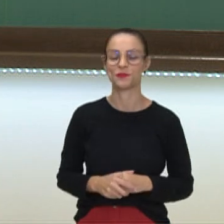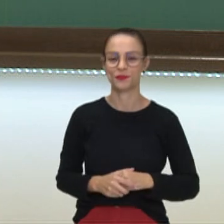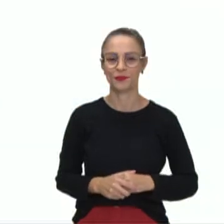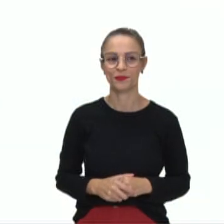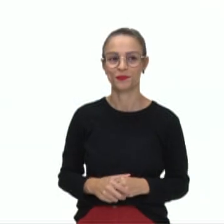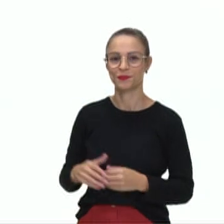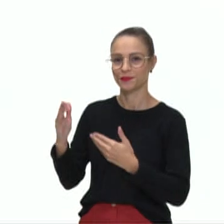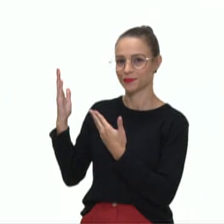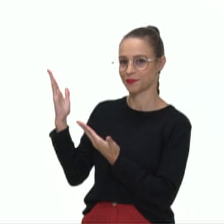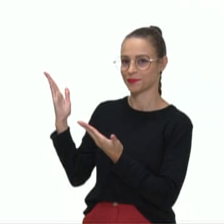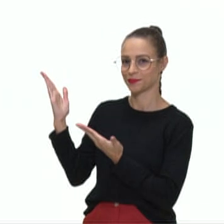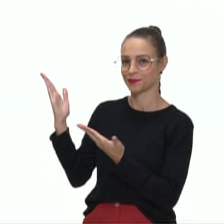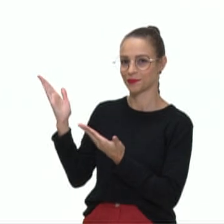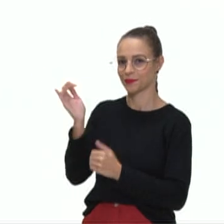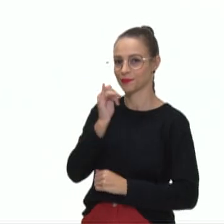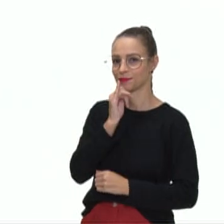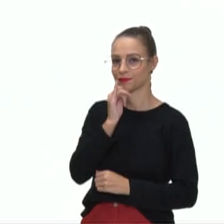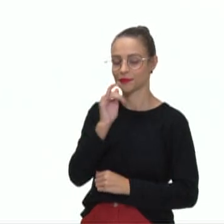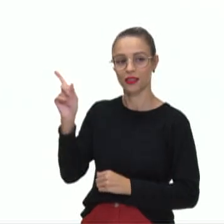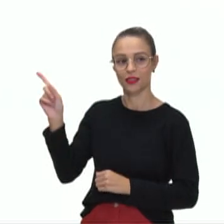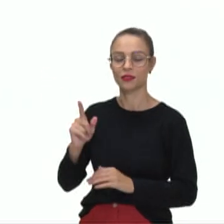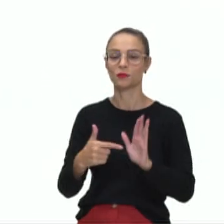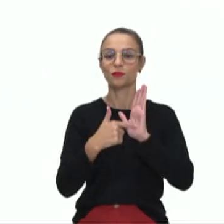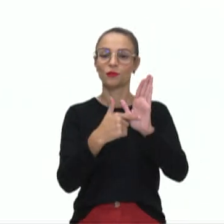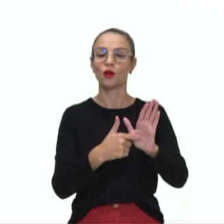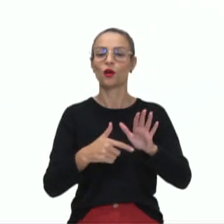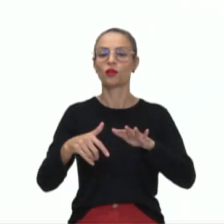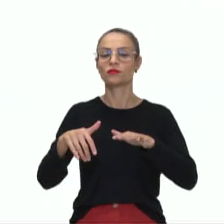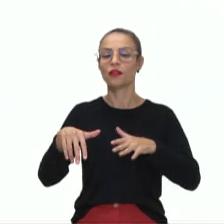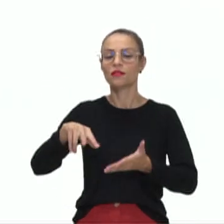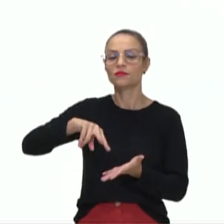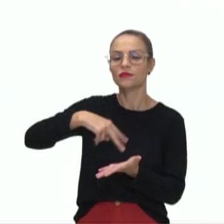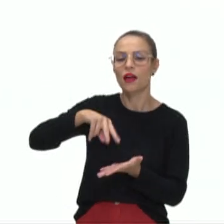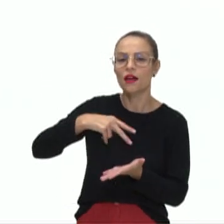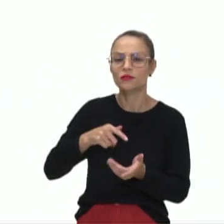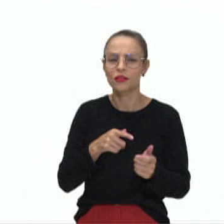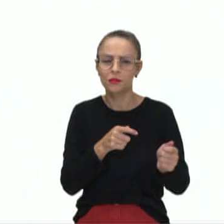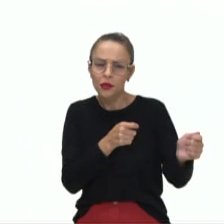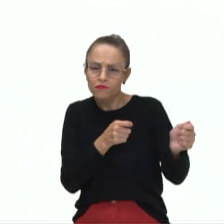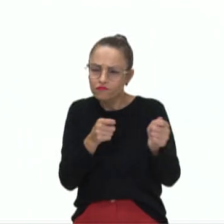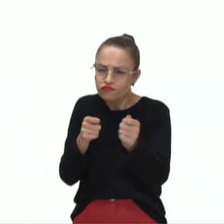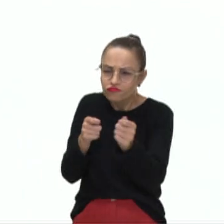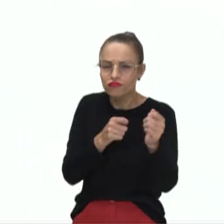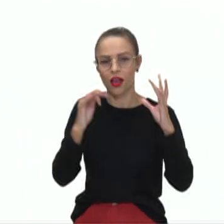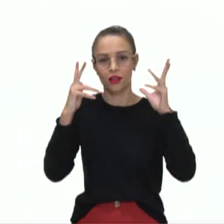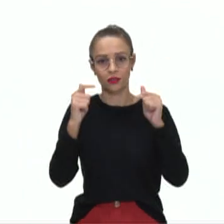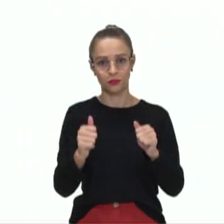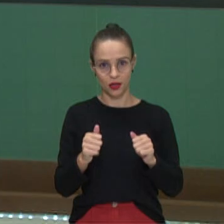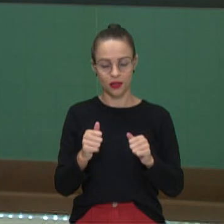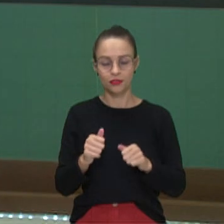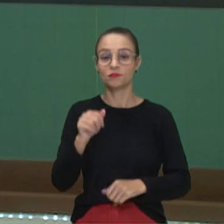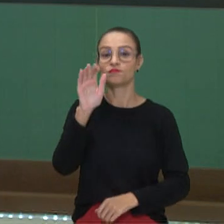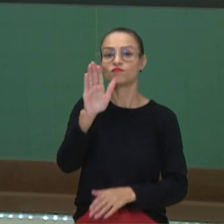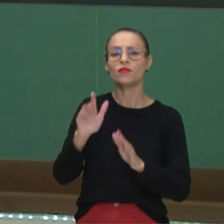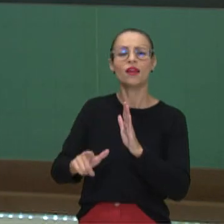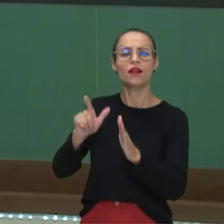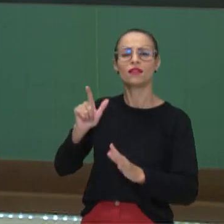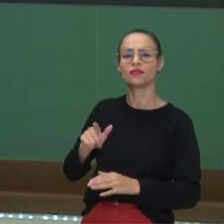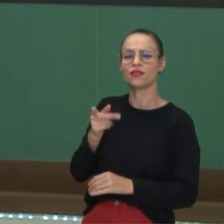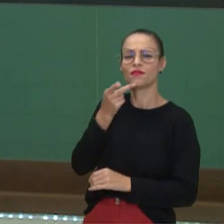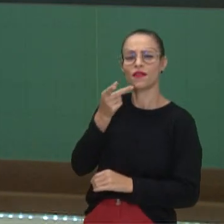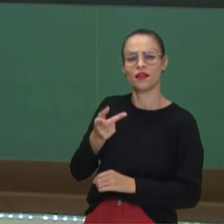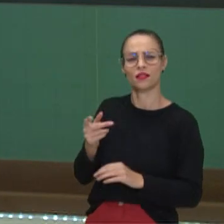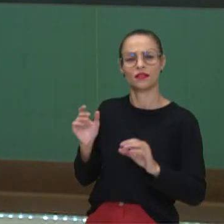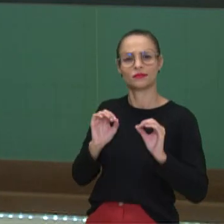Aqui outro exemplo, né? Então aqui cenas de dança e caça em pintura rupestre. Então, mesmo antes de ser desenvolvida a fala, né? Antes